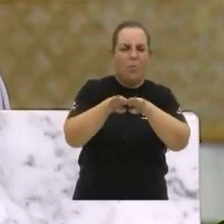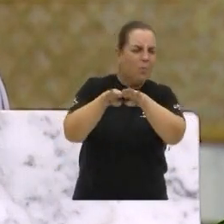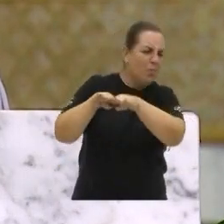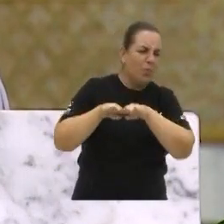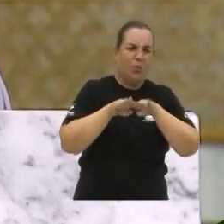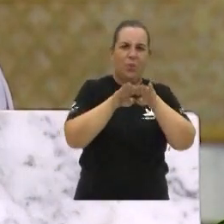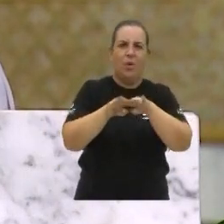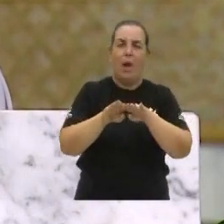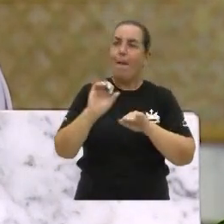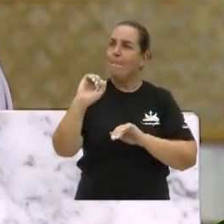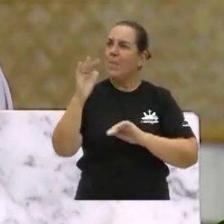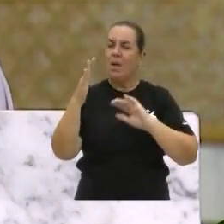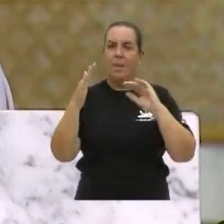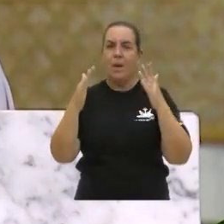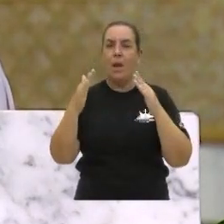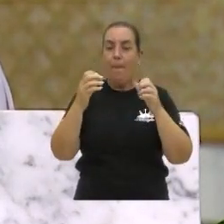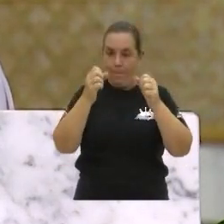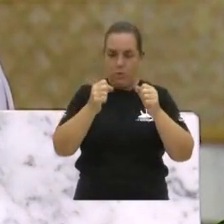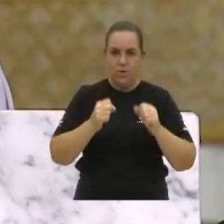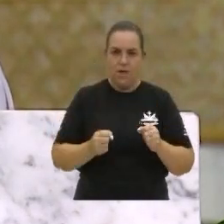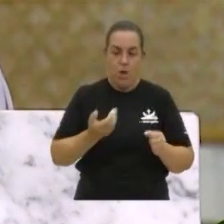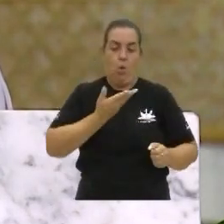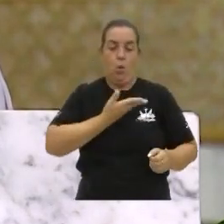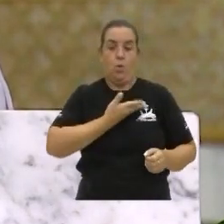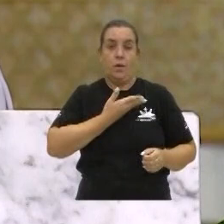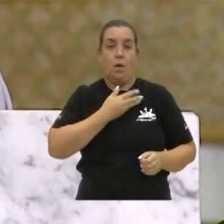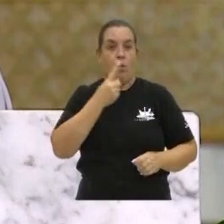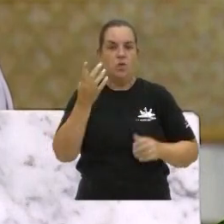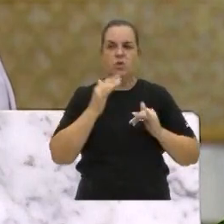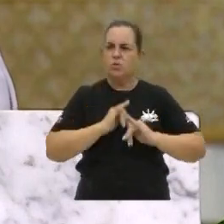de poder, os apóstolos davam